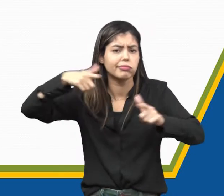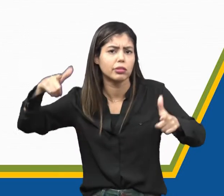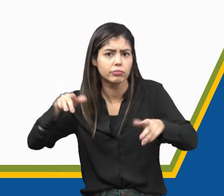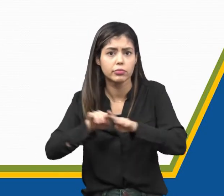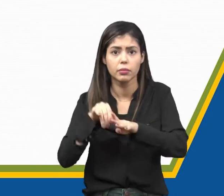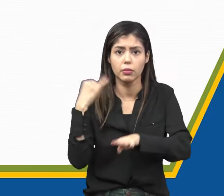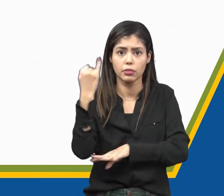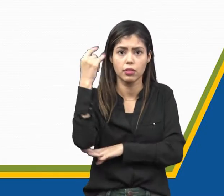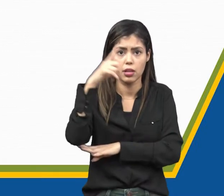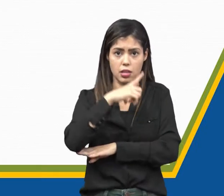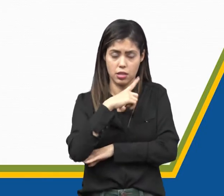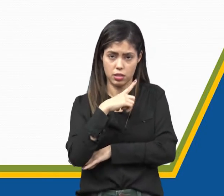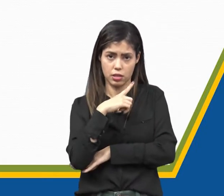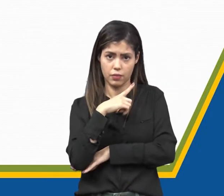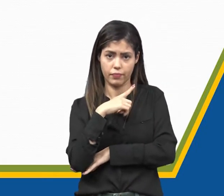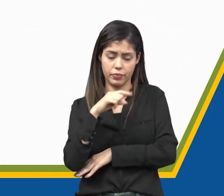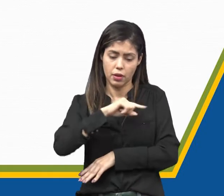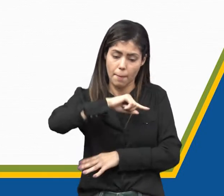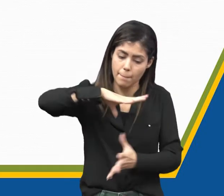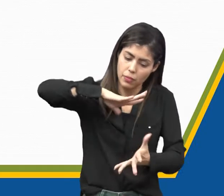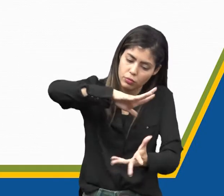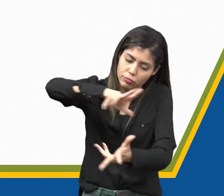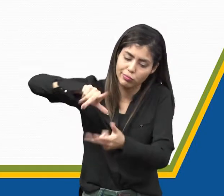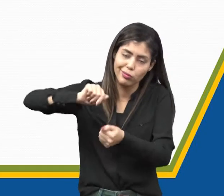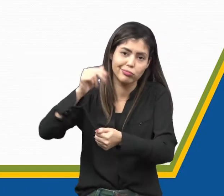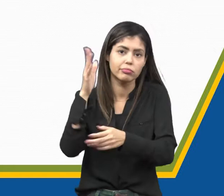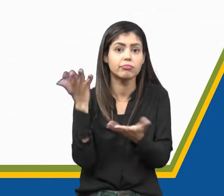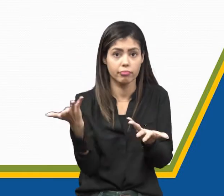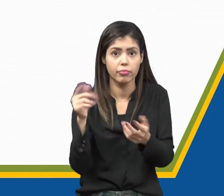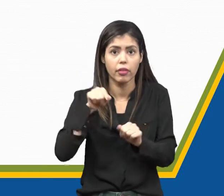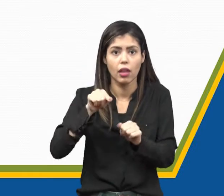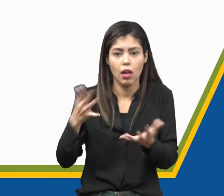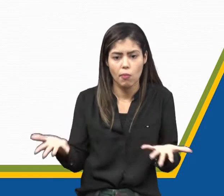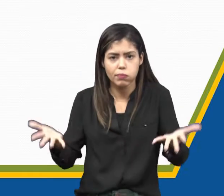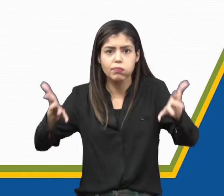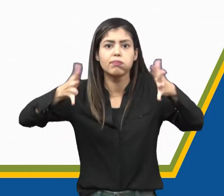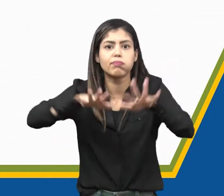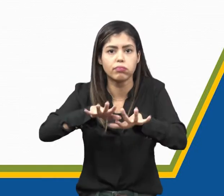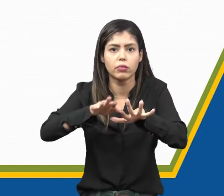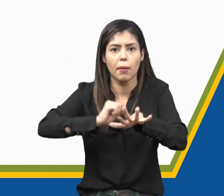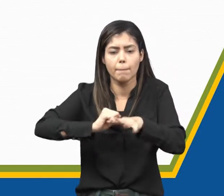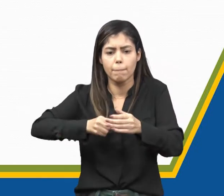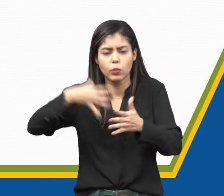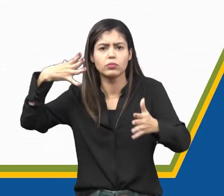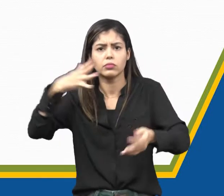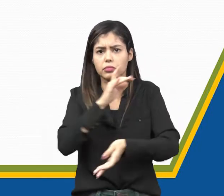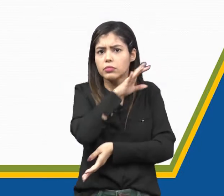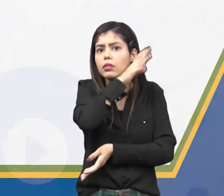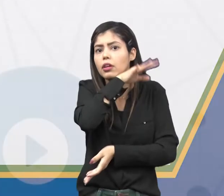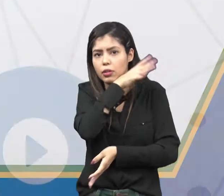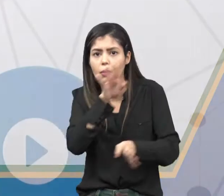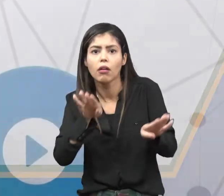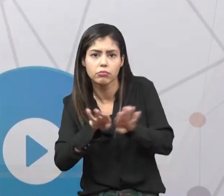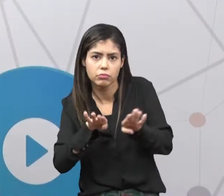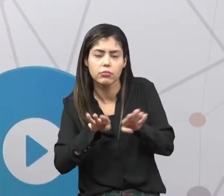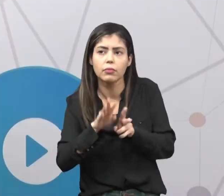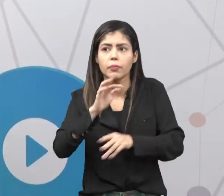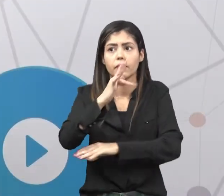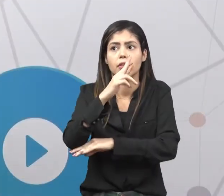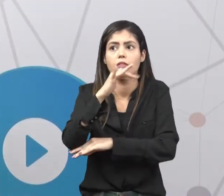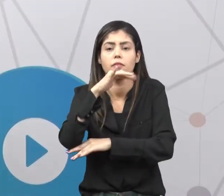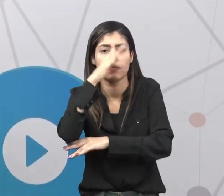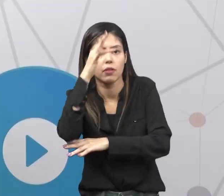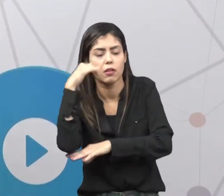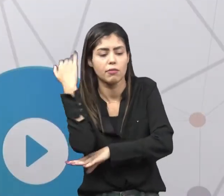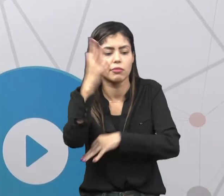importância que tem para o mundo natural, né? Ele abriga uma biodiversidade muito grande, tanto da